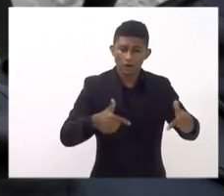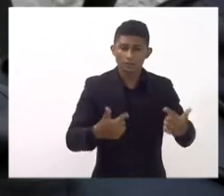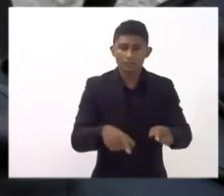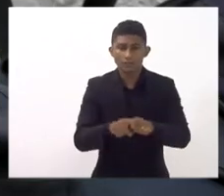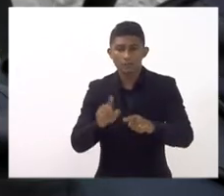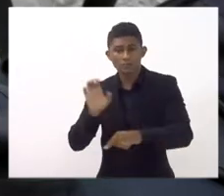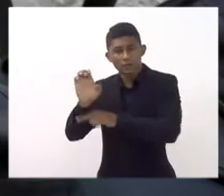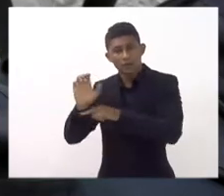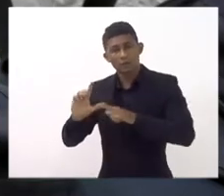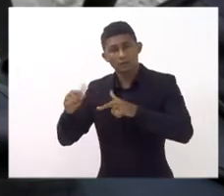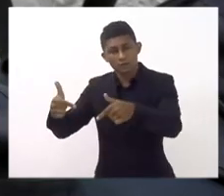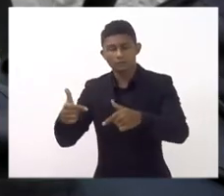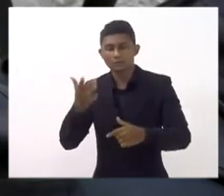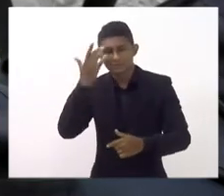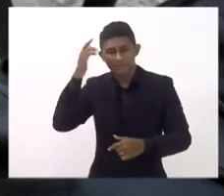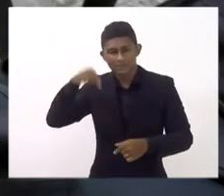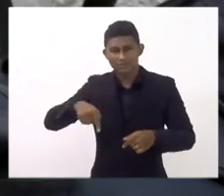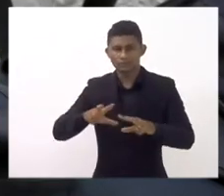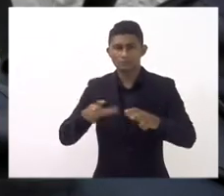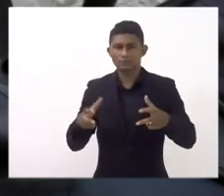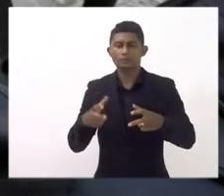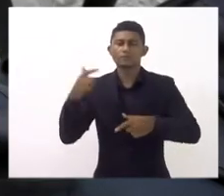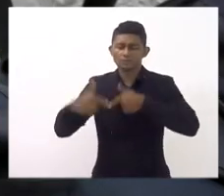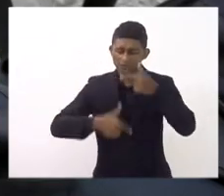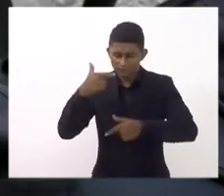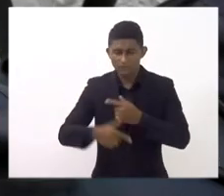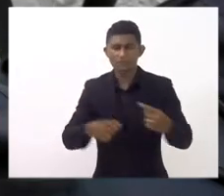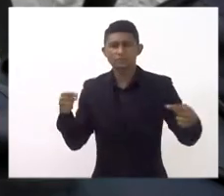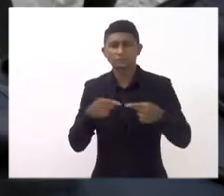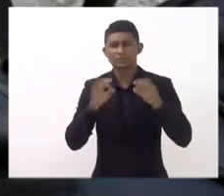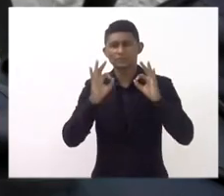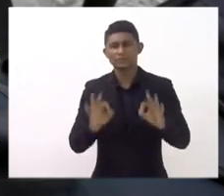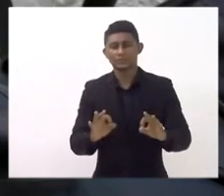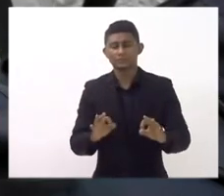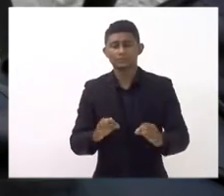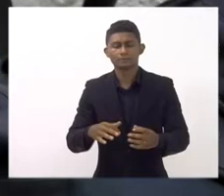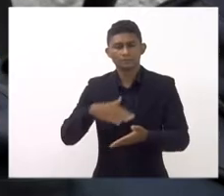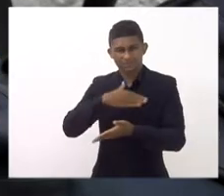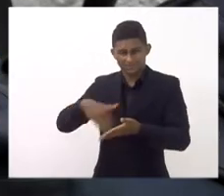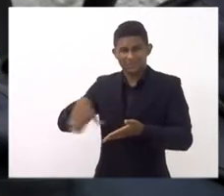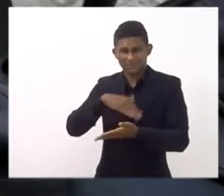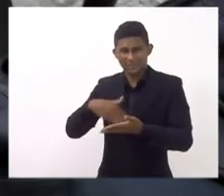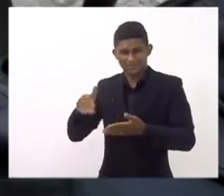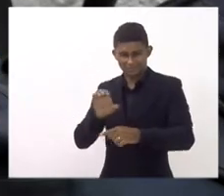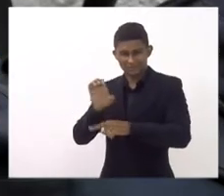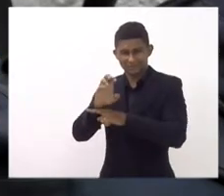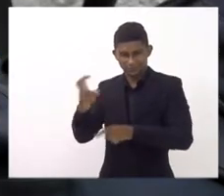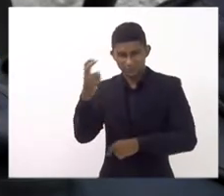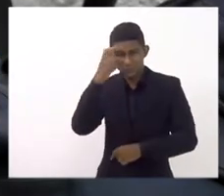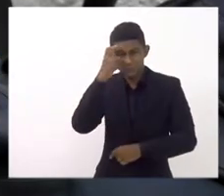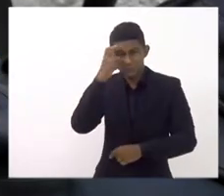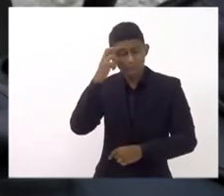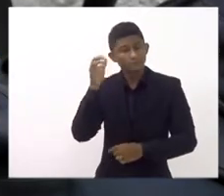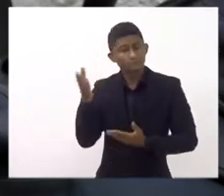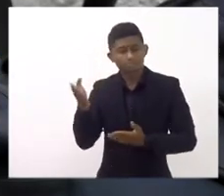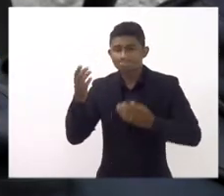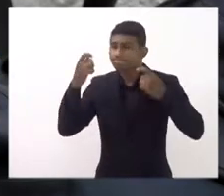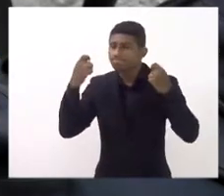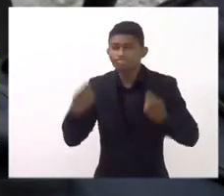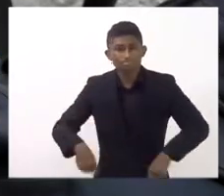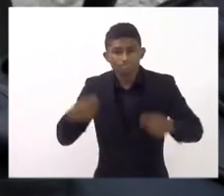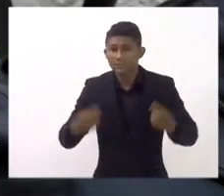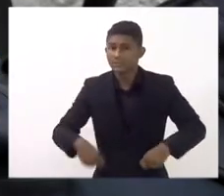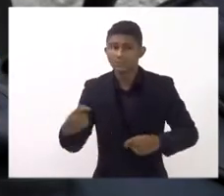ela vem conduzindo esse trabalho nesse sentido. A Secretaria Estadual de Cultura precisa